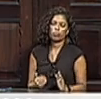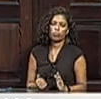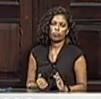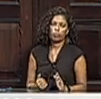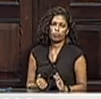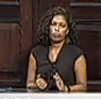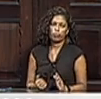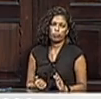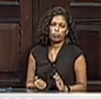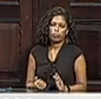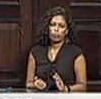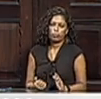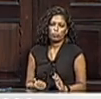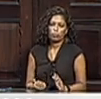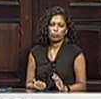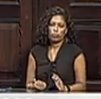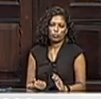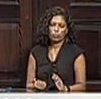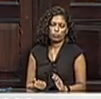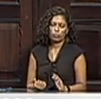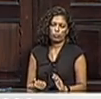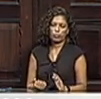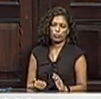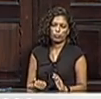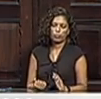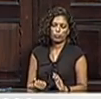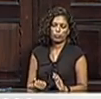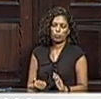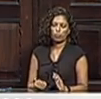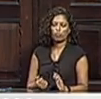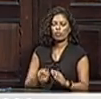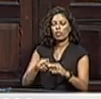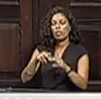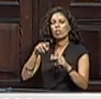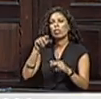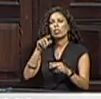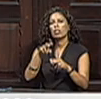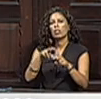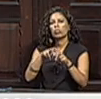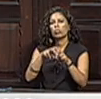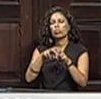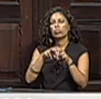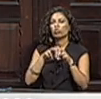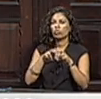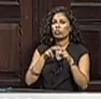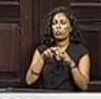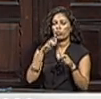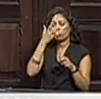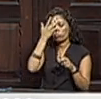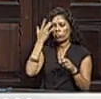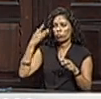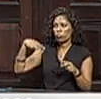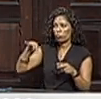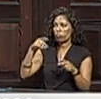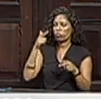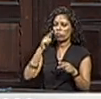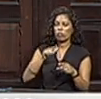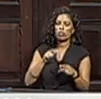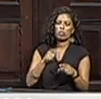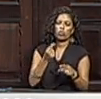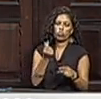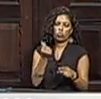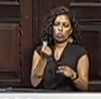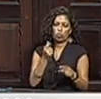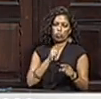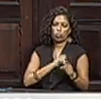não possam jogar para baixo o valor estabelecido por essa lei. Ou seja, é uma emenda